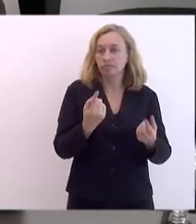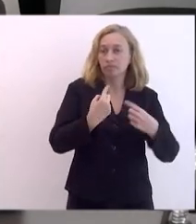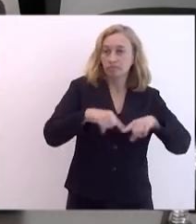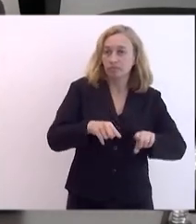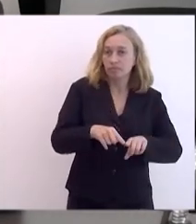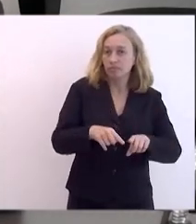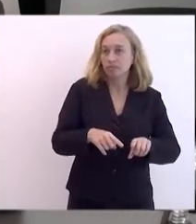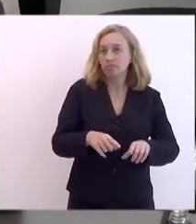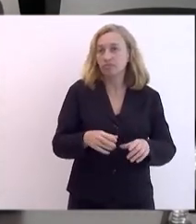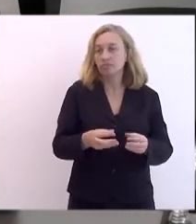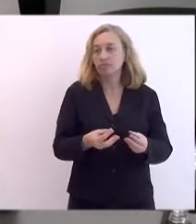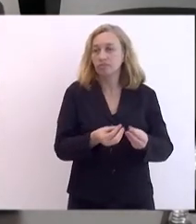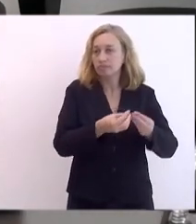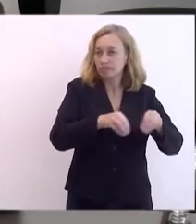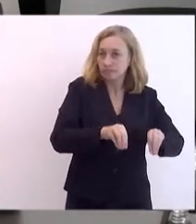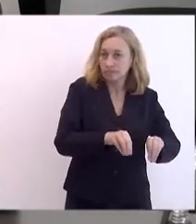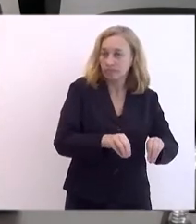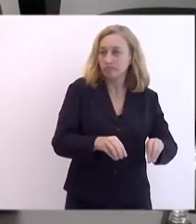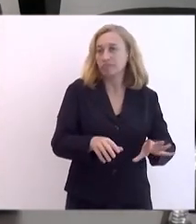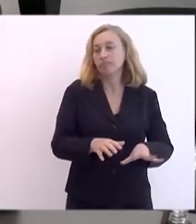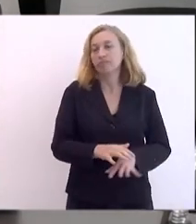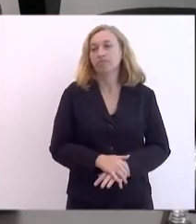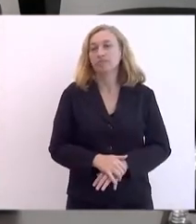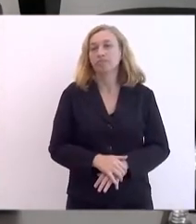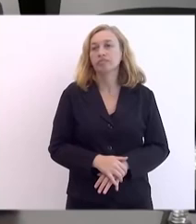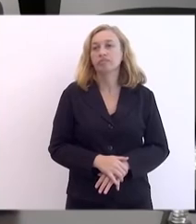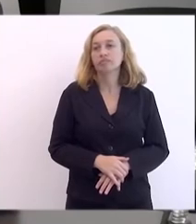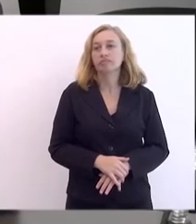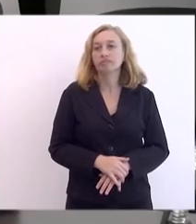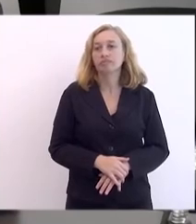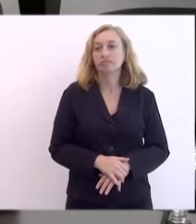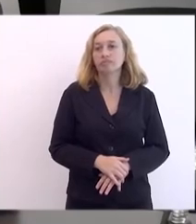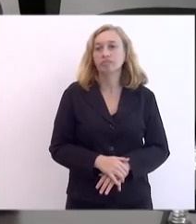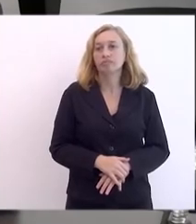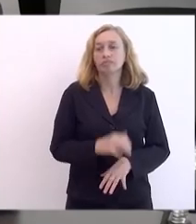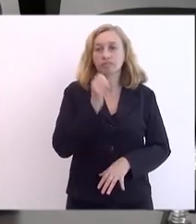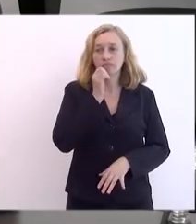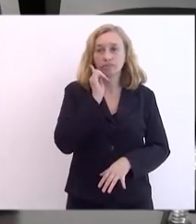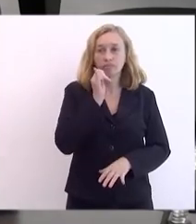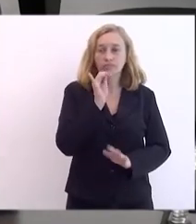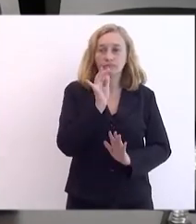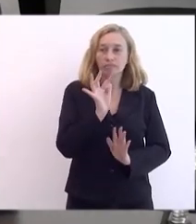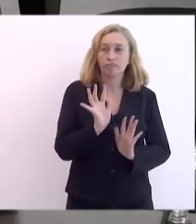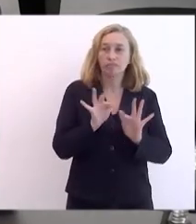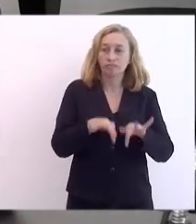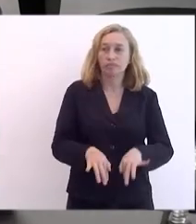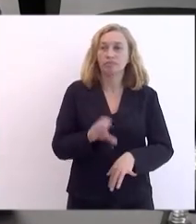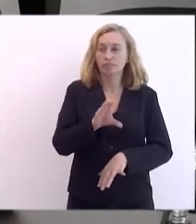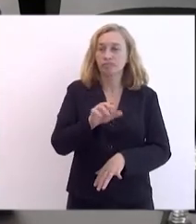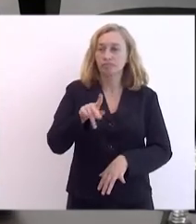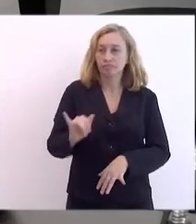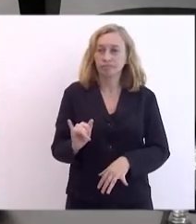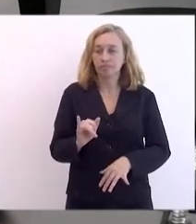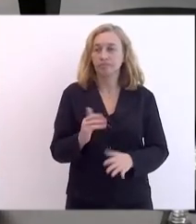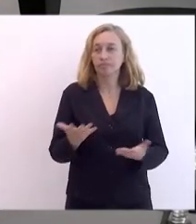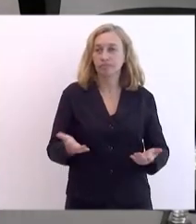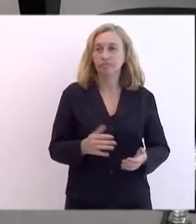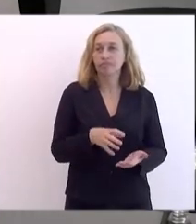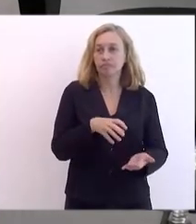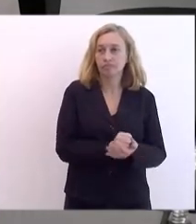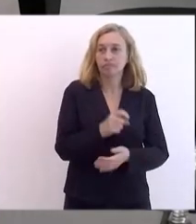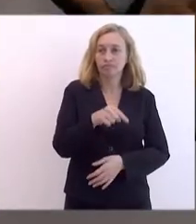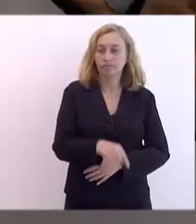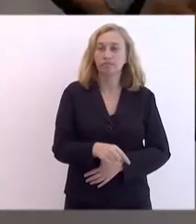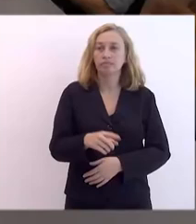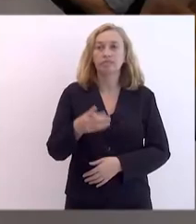conter, enfim, melar, usando o jargão popular, o relatório final da CPI do Rio Previdência. Então, presidente, esse registro aqui. Eu